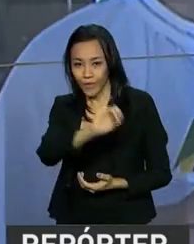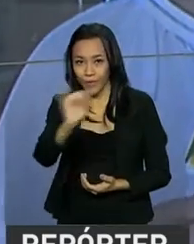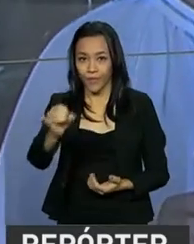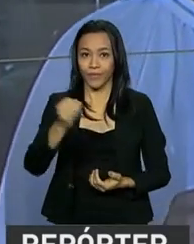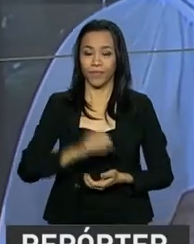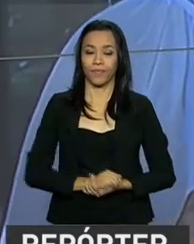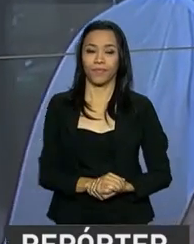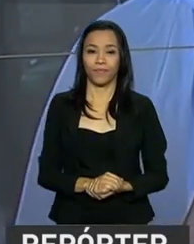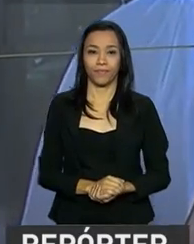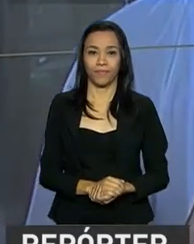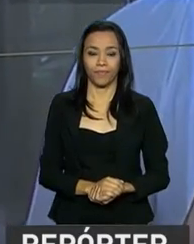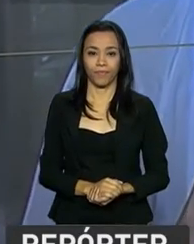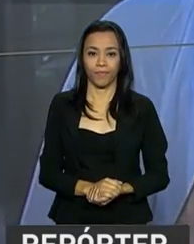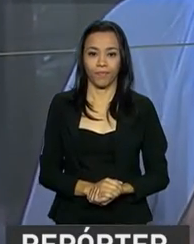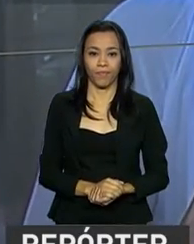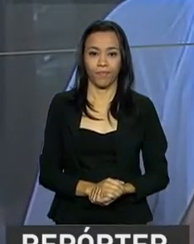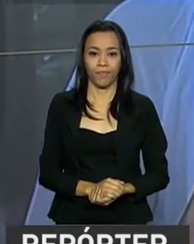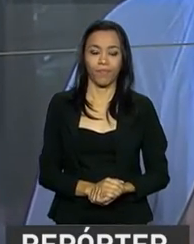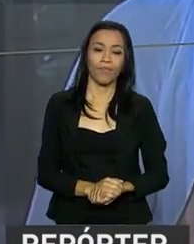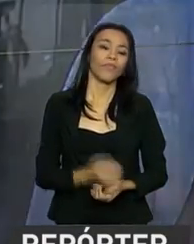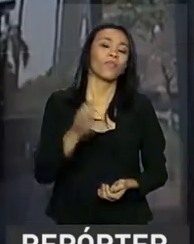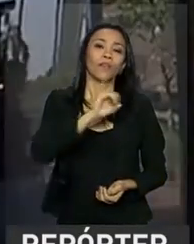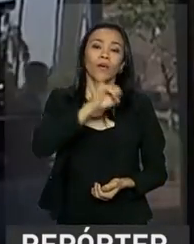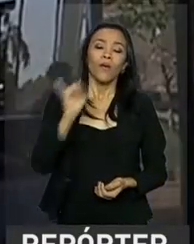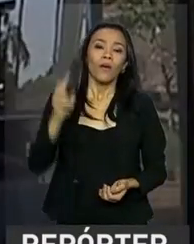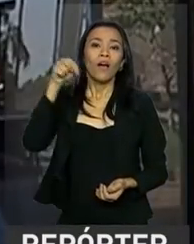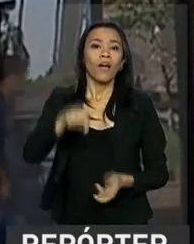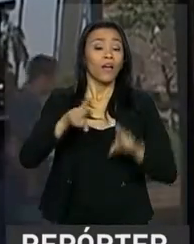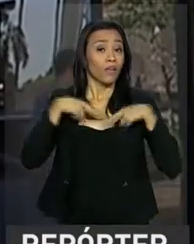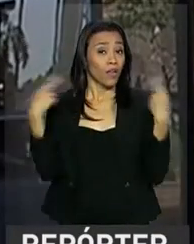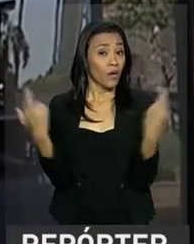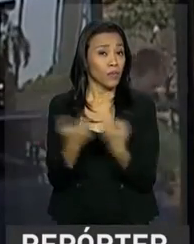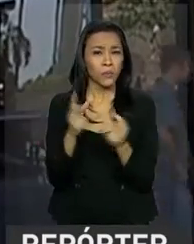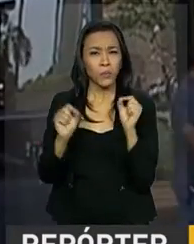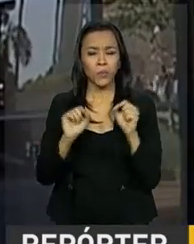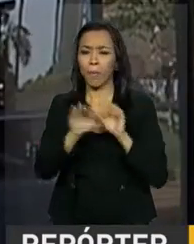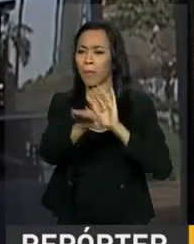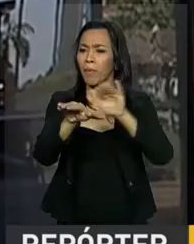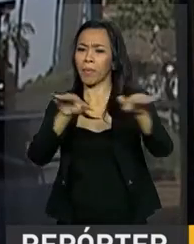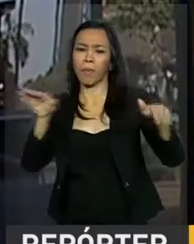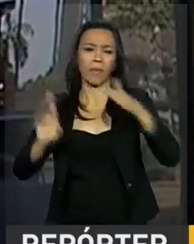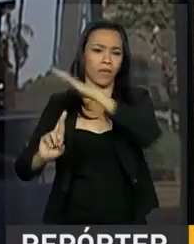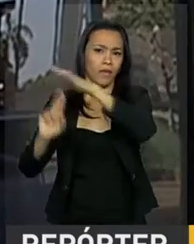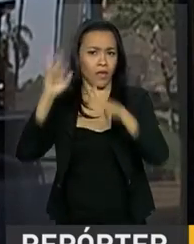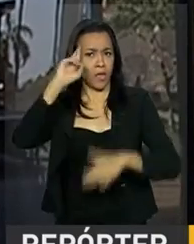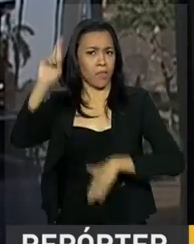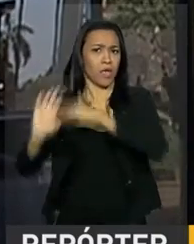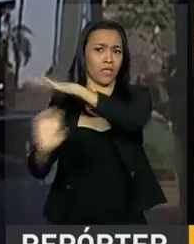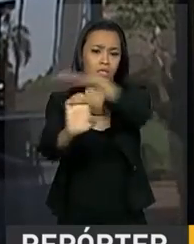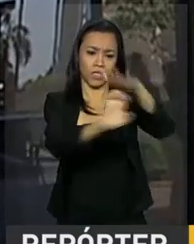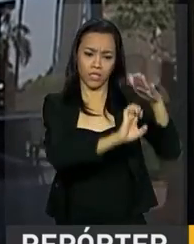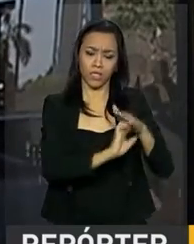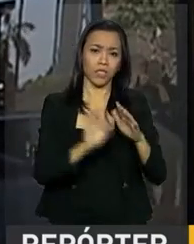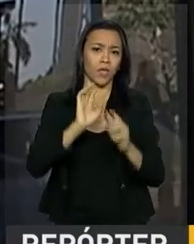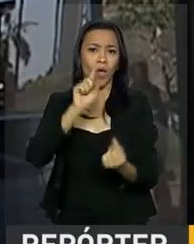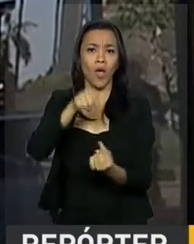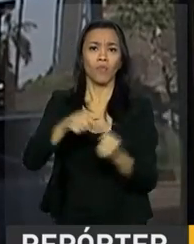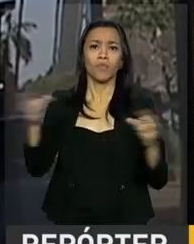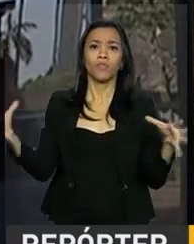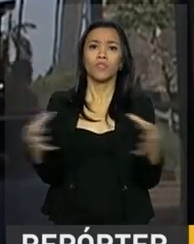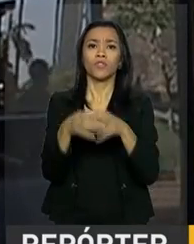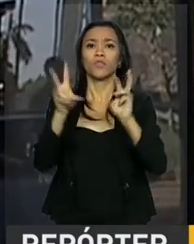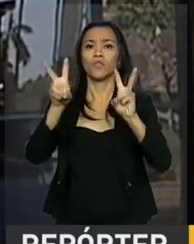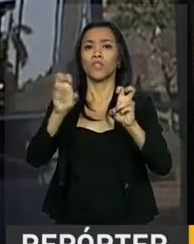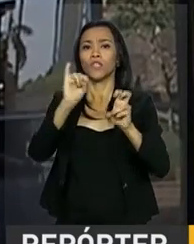paola foi danielle essa reunião da mobilização empresarial pela inovação começou por volta das